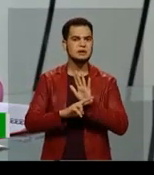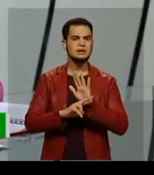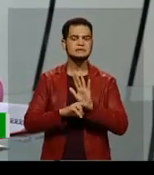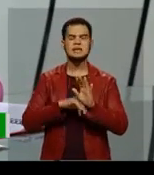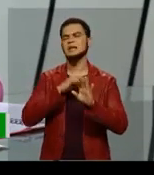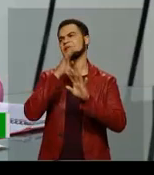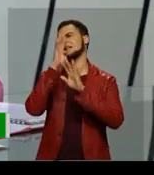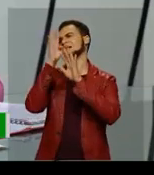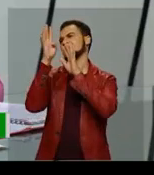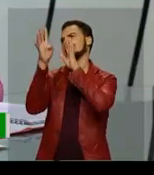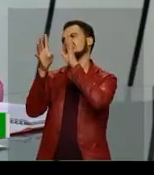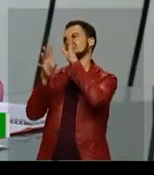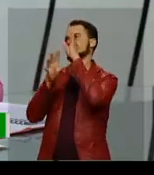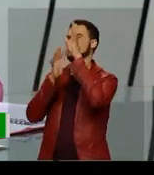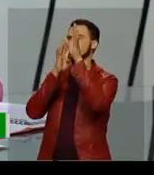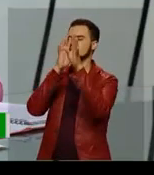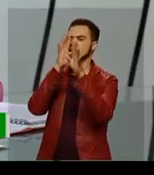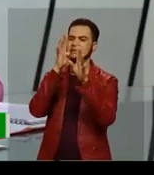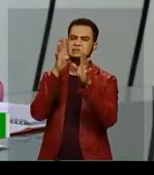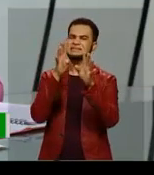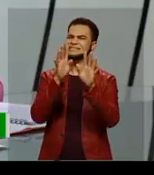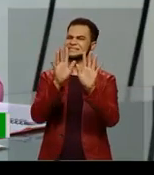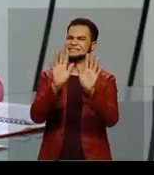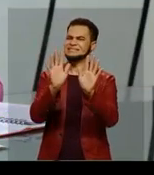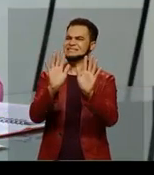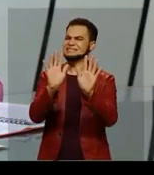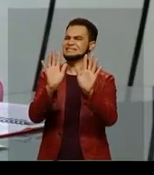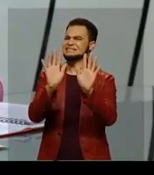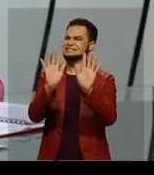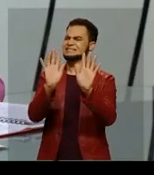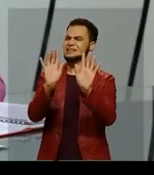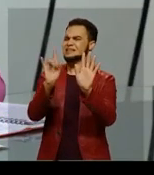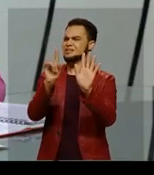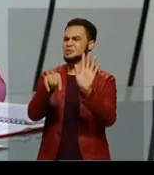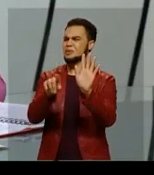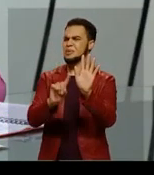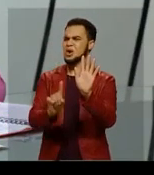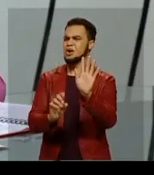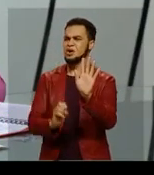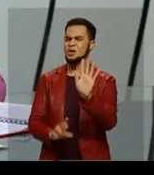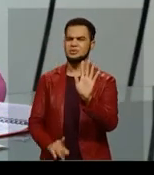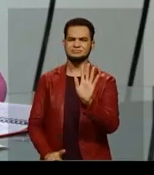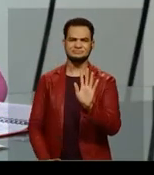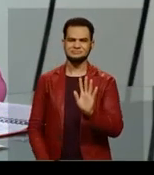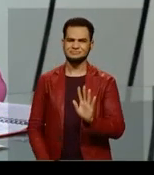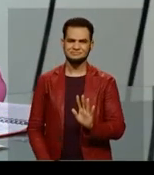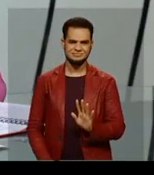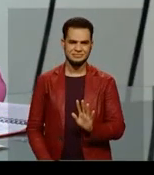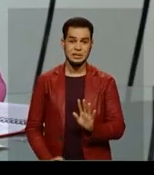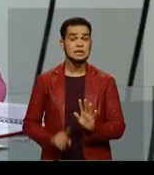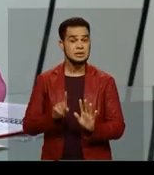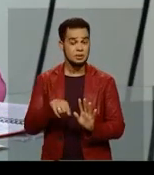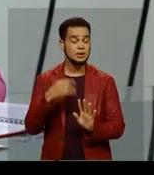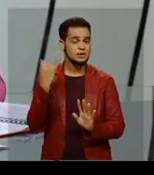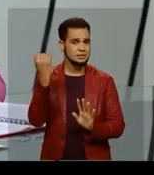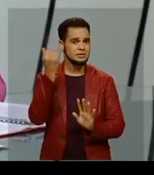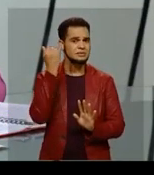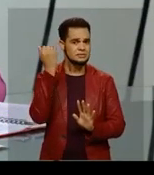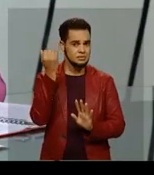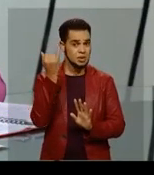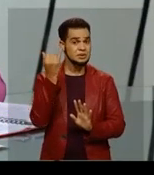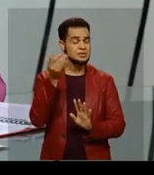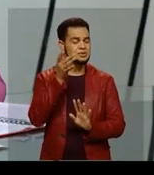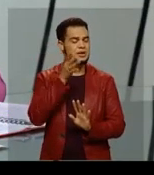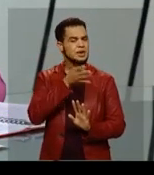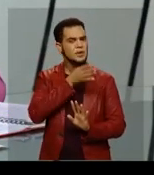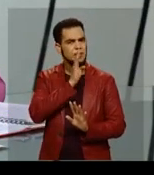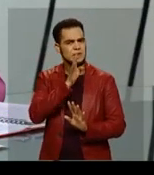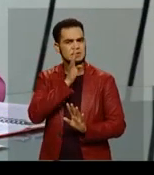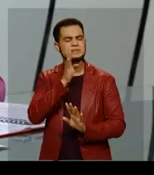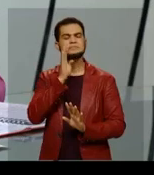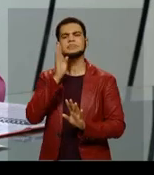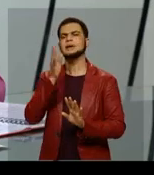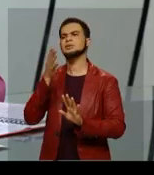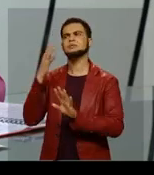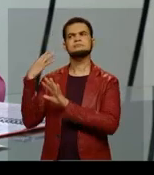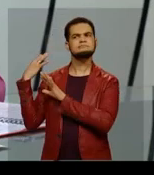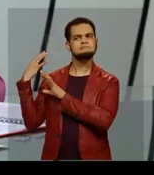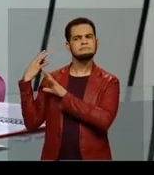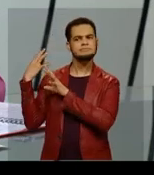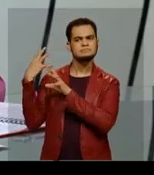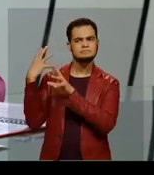assunto é gravíssimo. Né? Então, prestou atenção? É importantíssimo o conhecimento prévio,